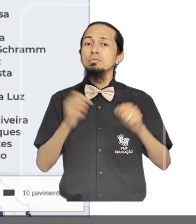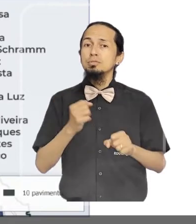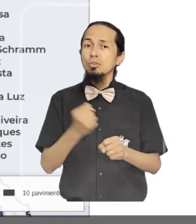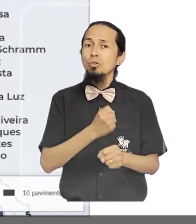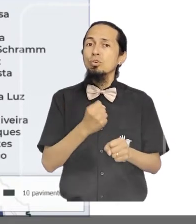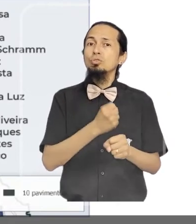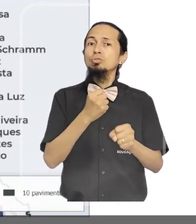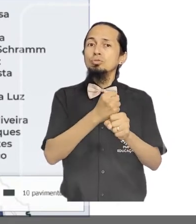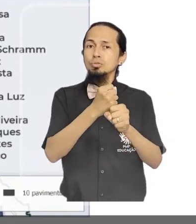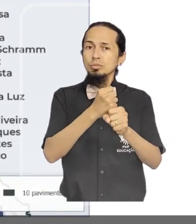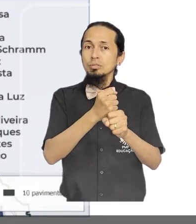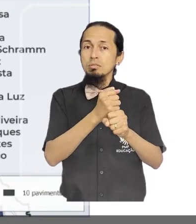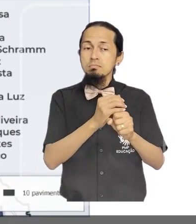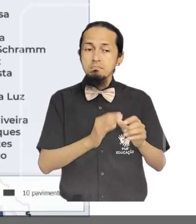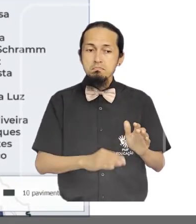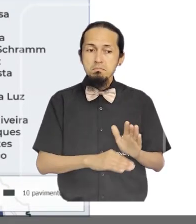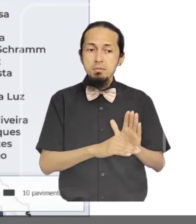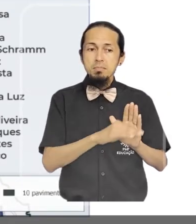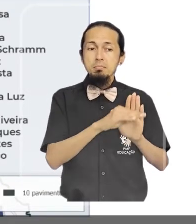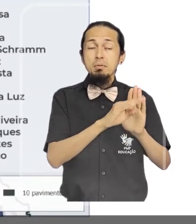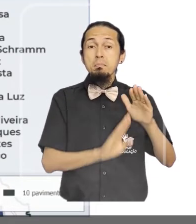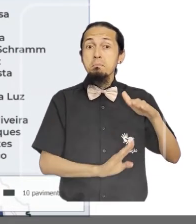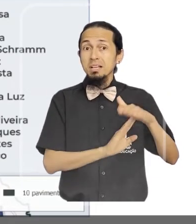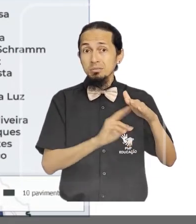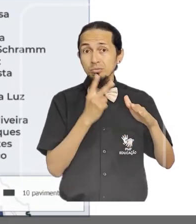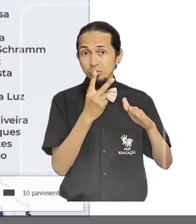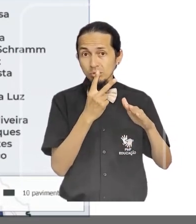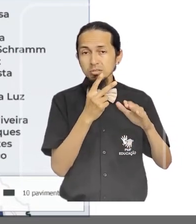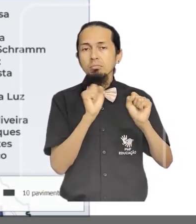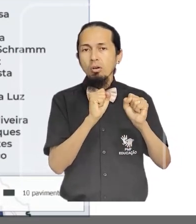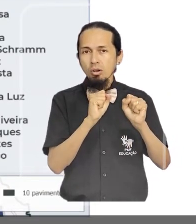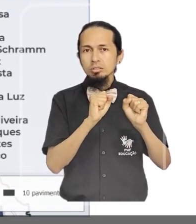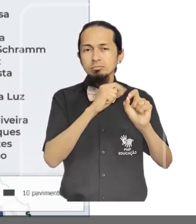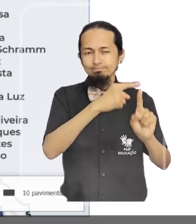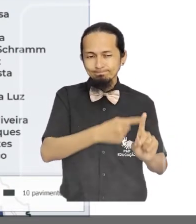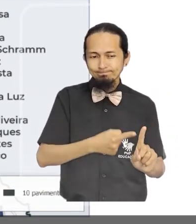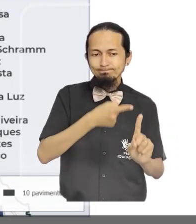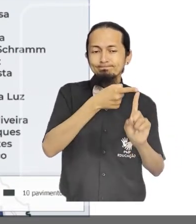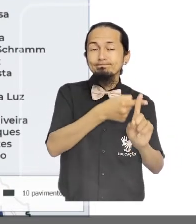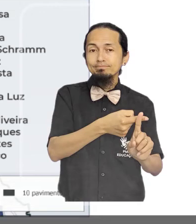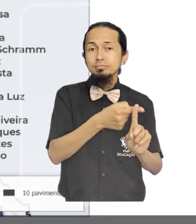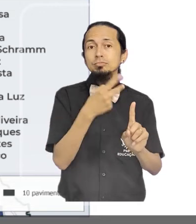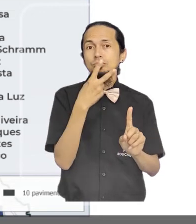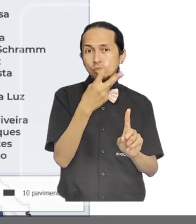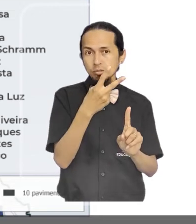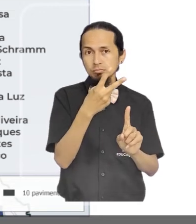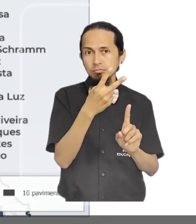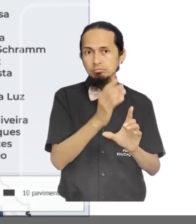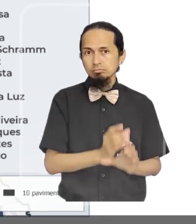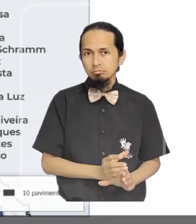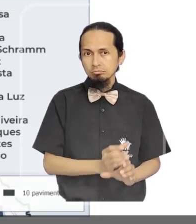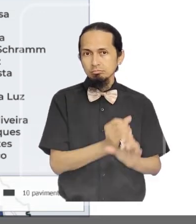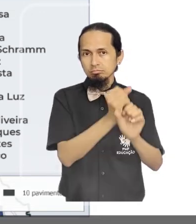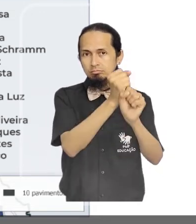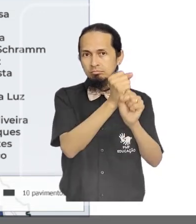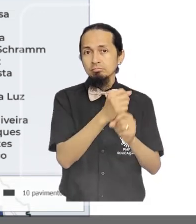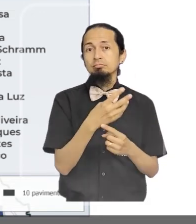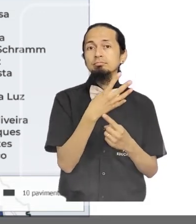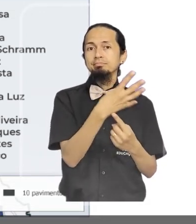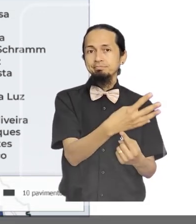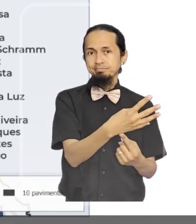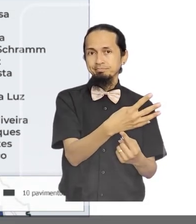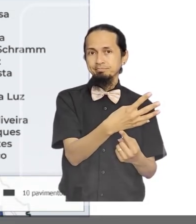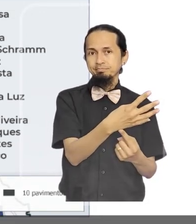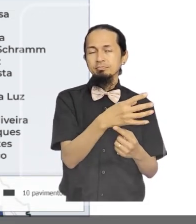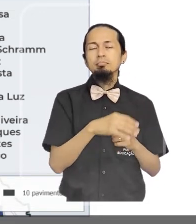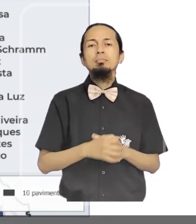Áreas onde já é permitida a construção de no máximo 2 pavimentos poderão somar mediante outorga onerosa até 2 pavimentos,